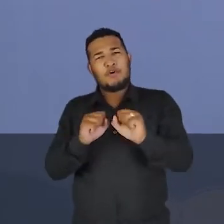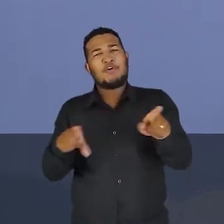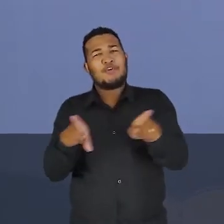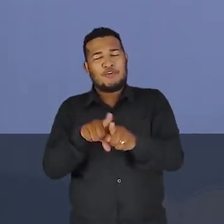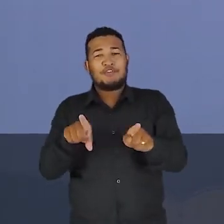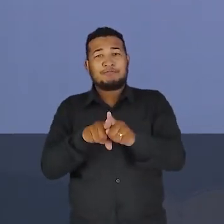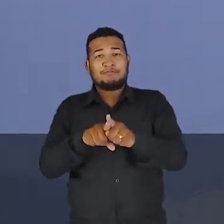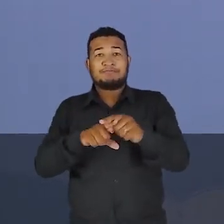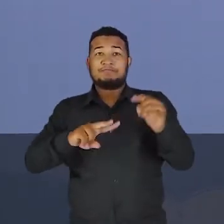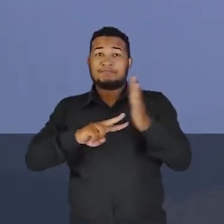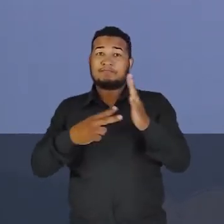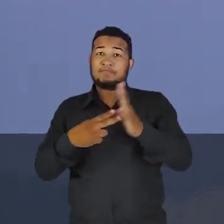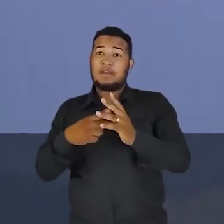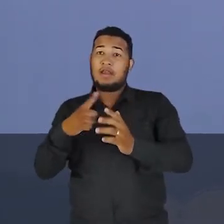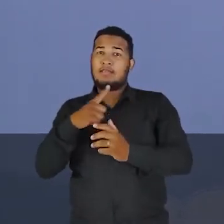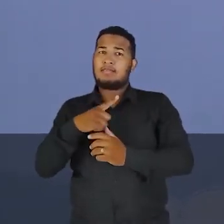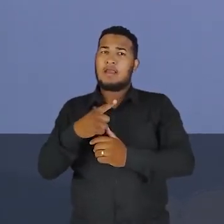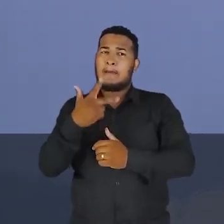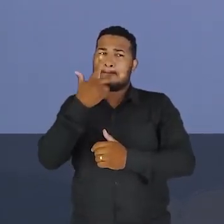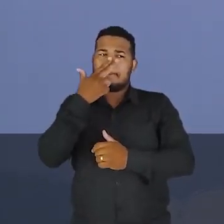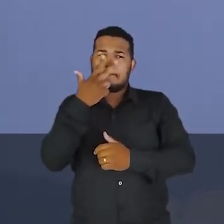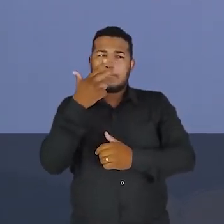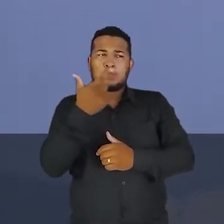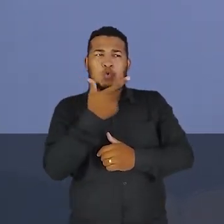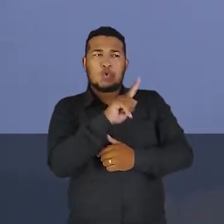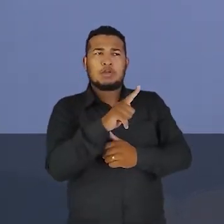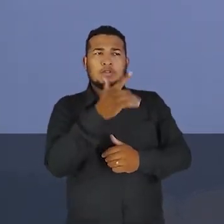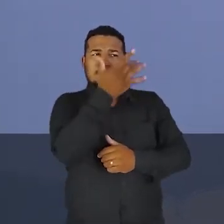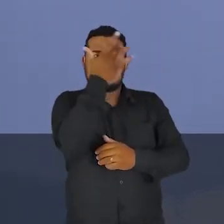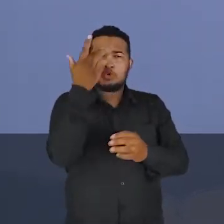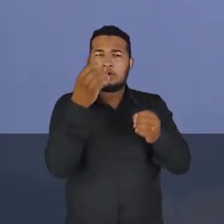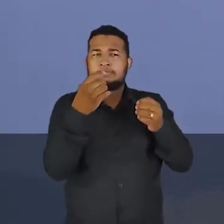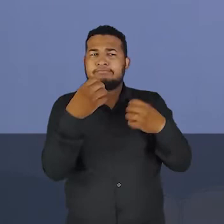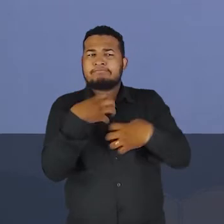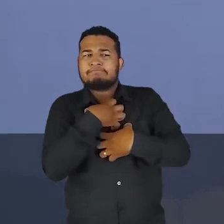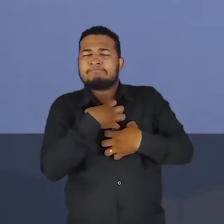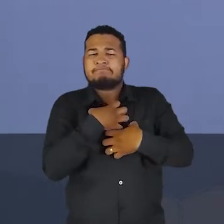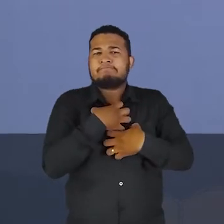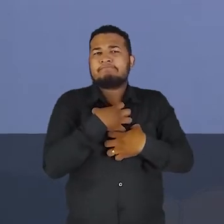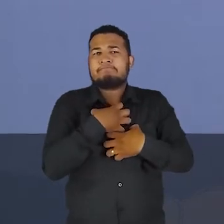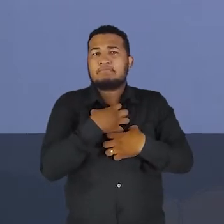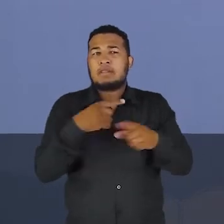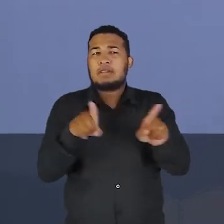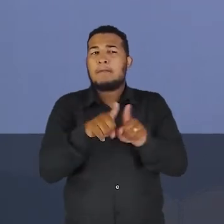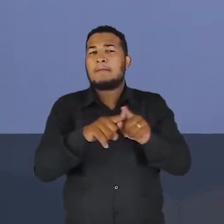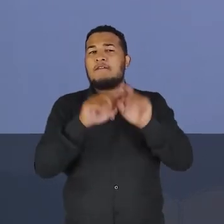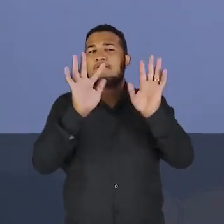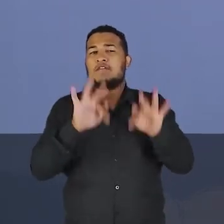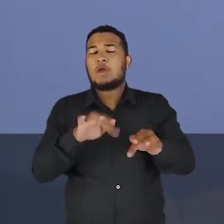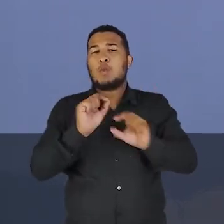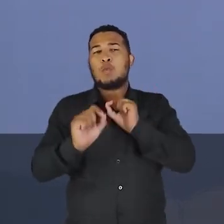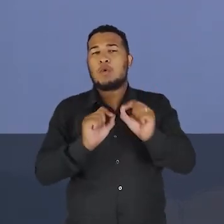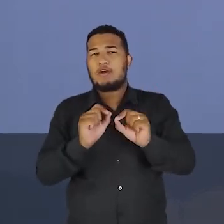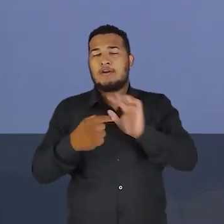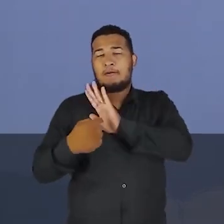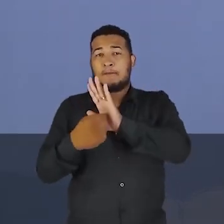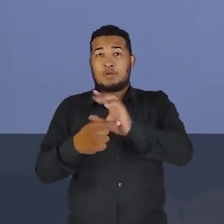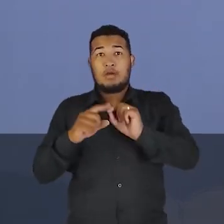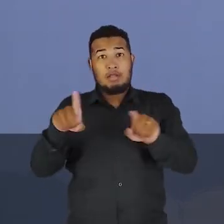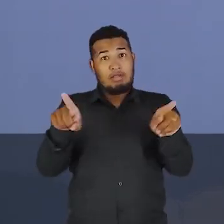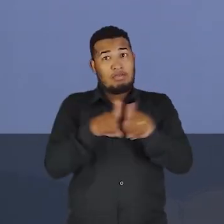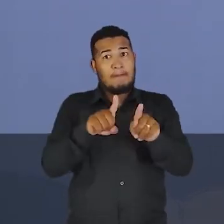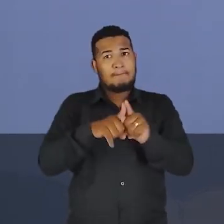se introduz um parente próximo, e no fim da letra B diz que se